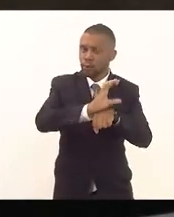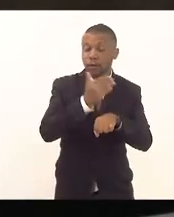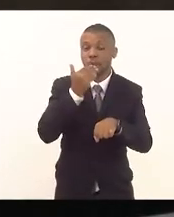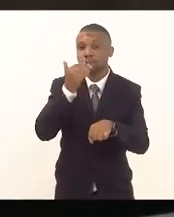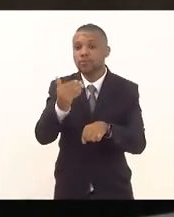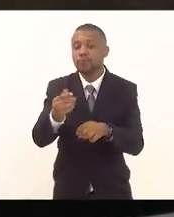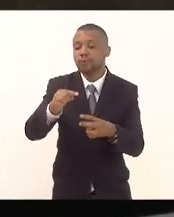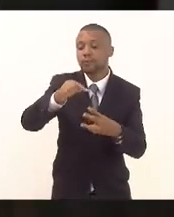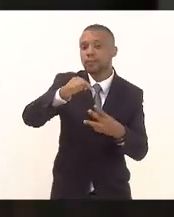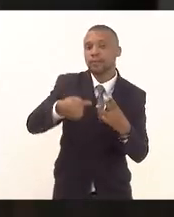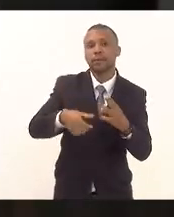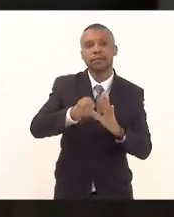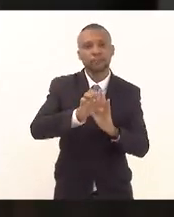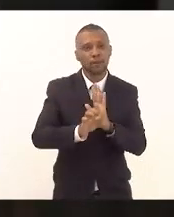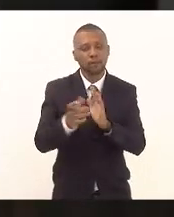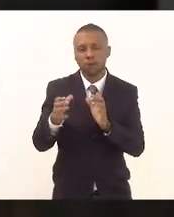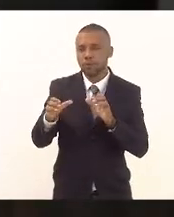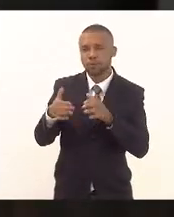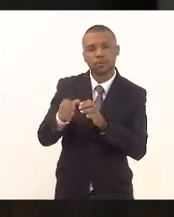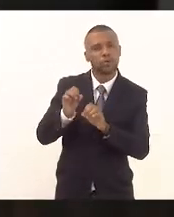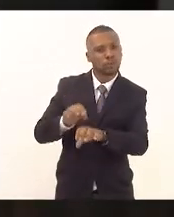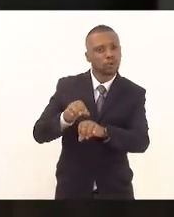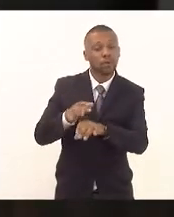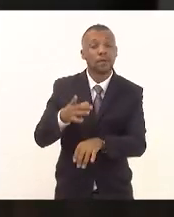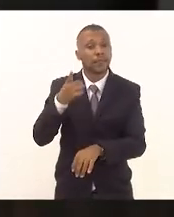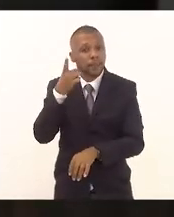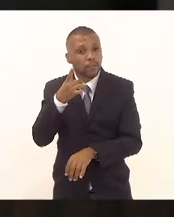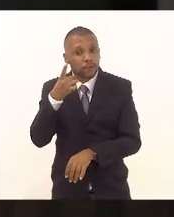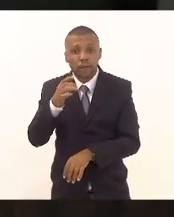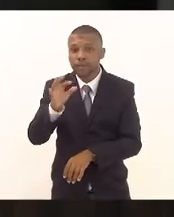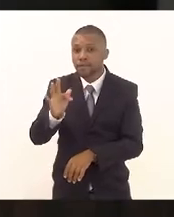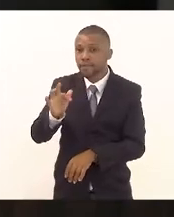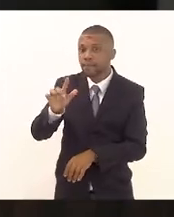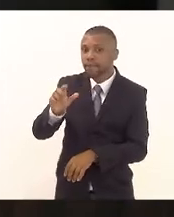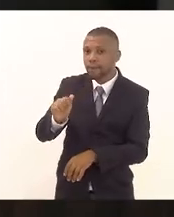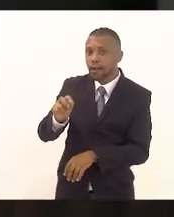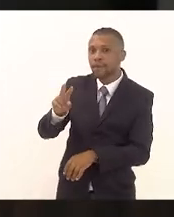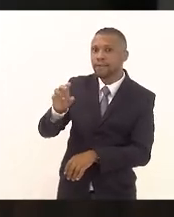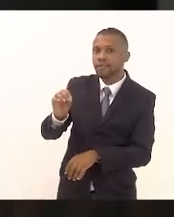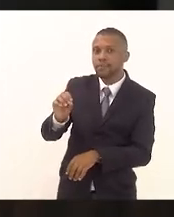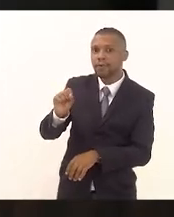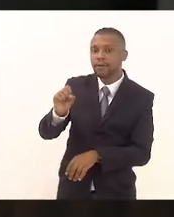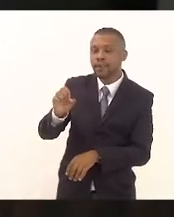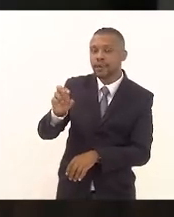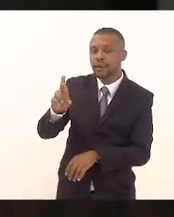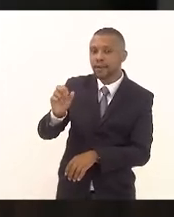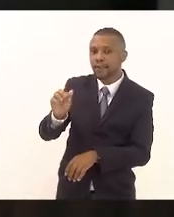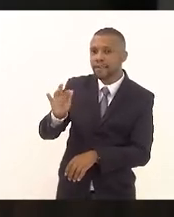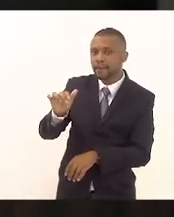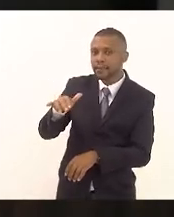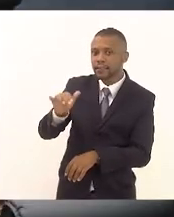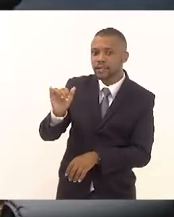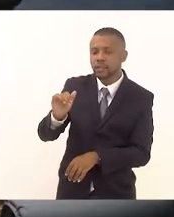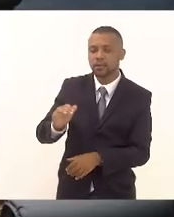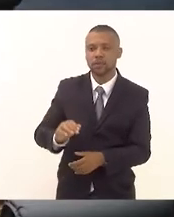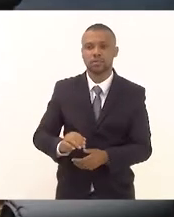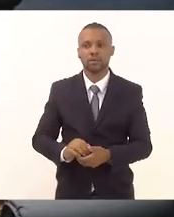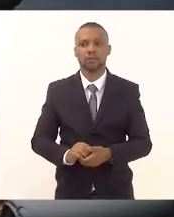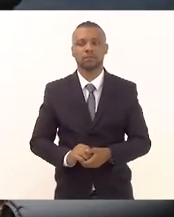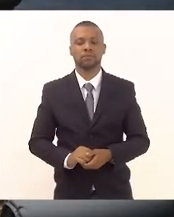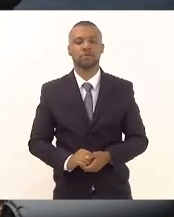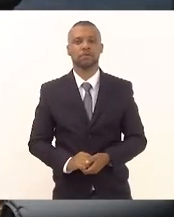senhor presidente. Pela Comissão de Educação, deputado Flávio Serafini. Deputado Flávio Serafini.